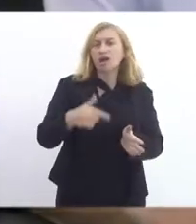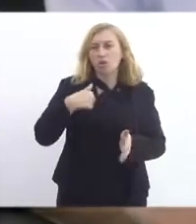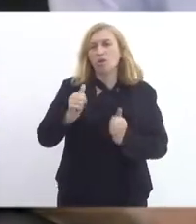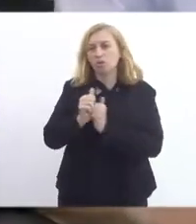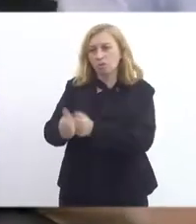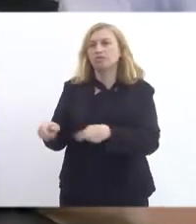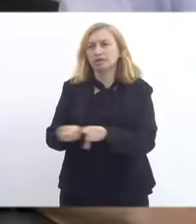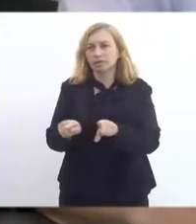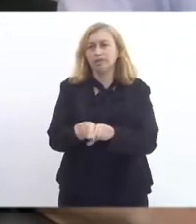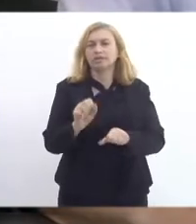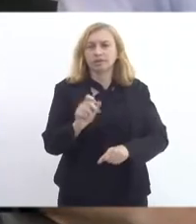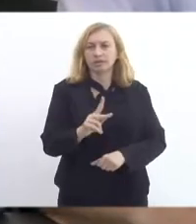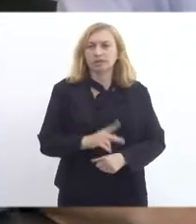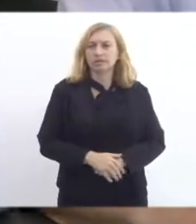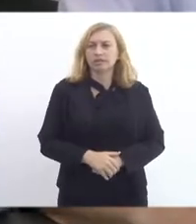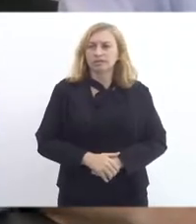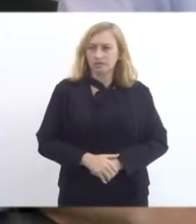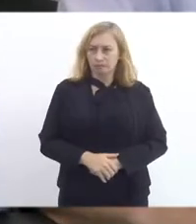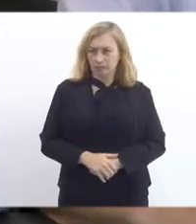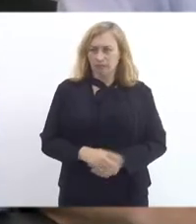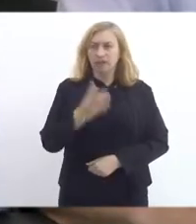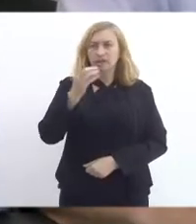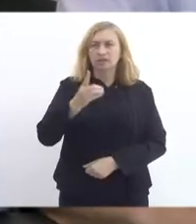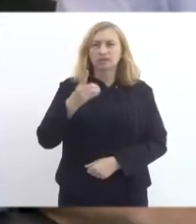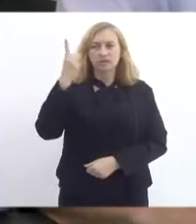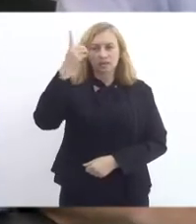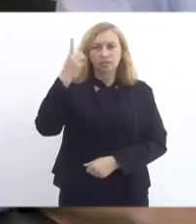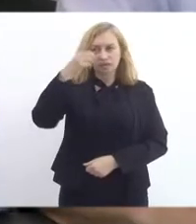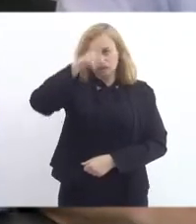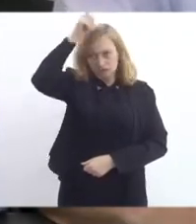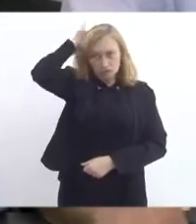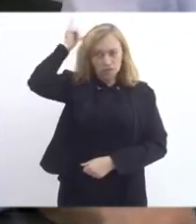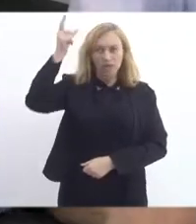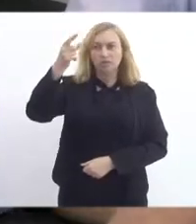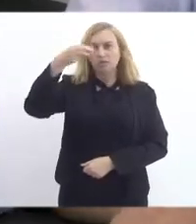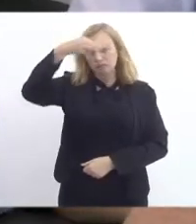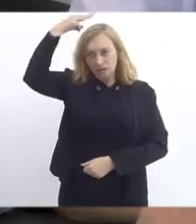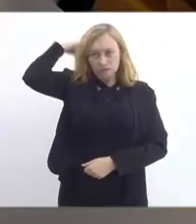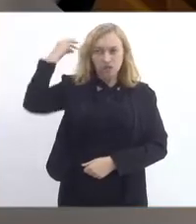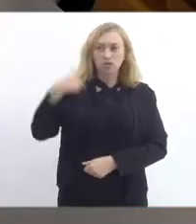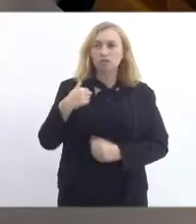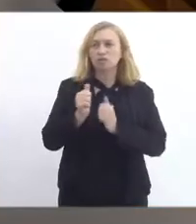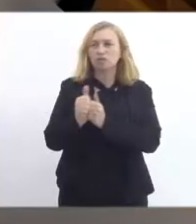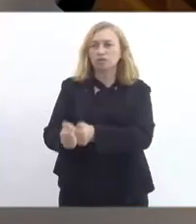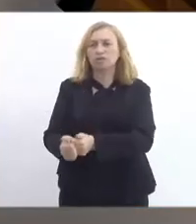então. Acompanho o Luiz Paulo e o Márcio Pacheco. Então,